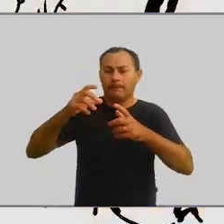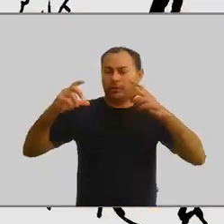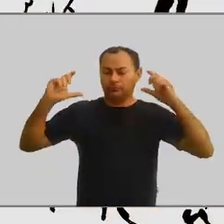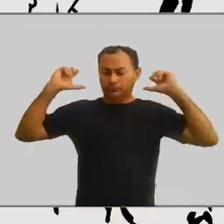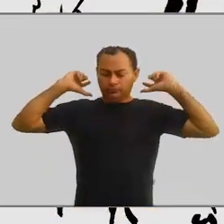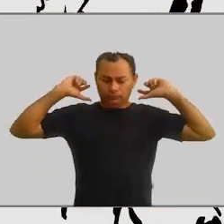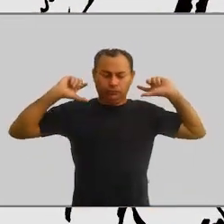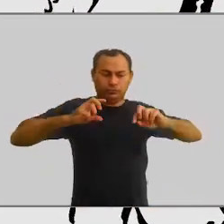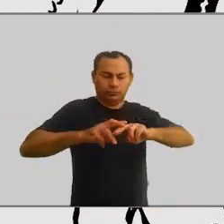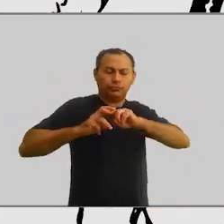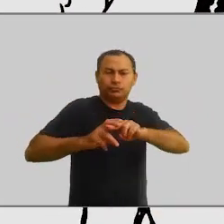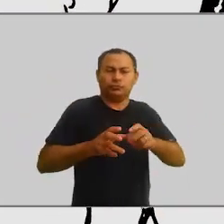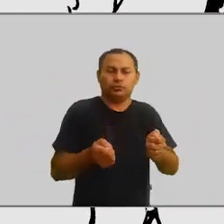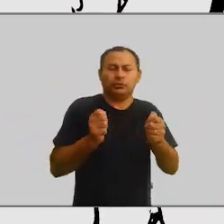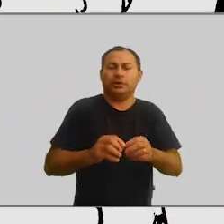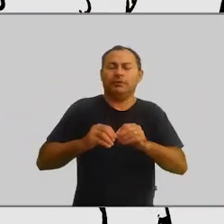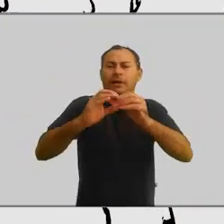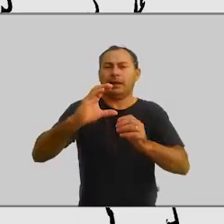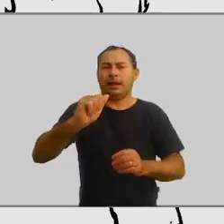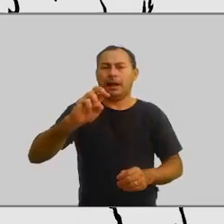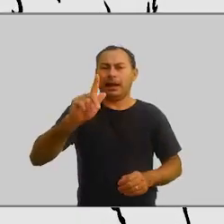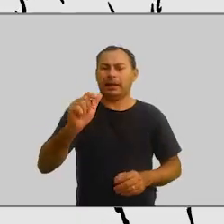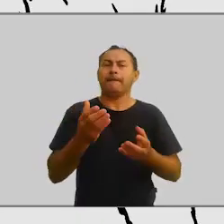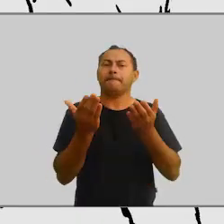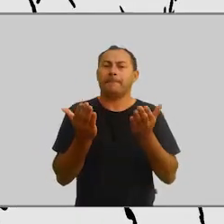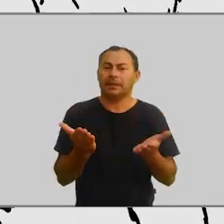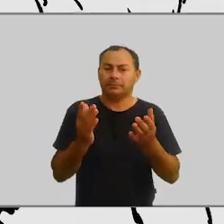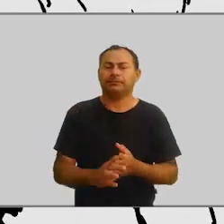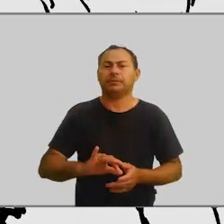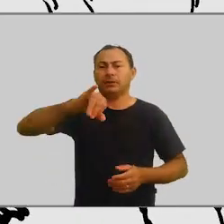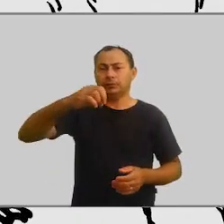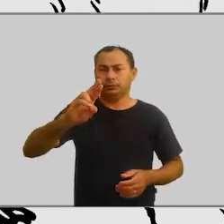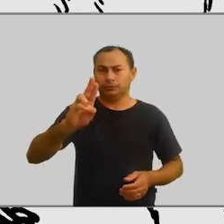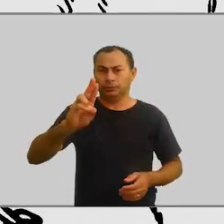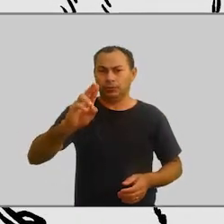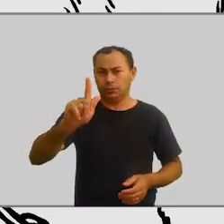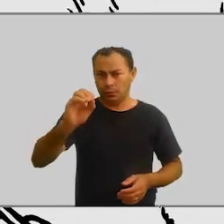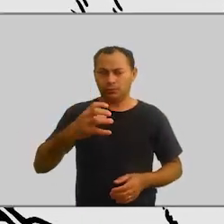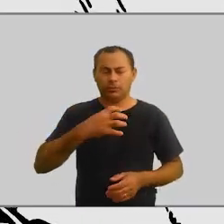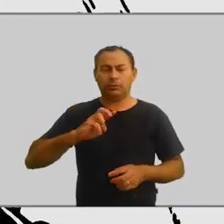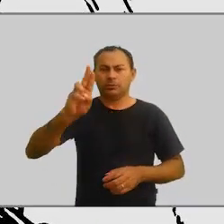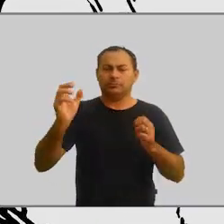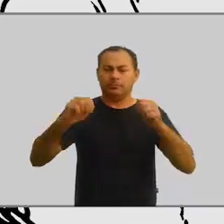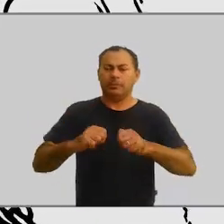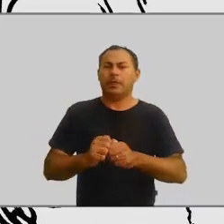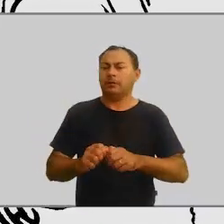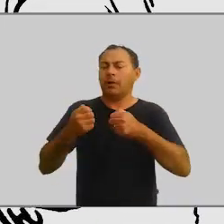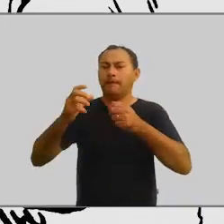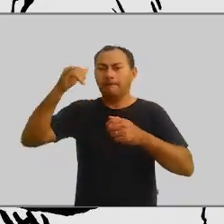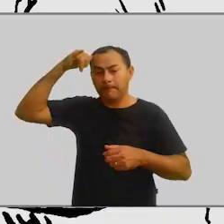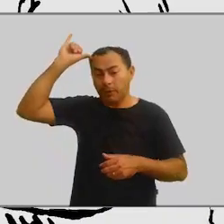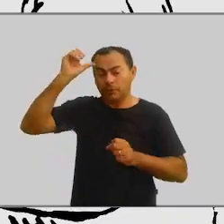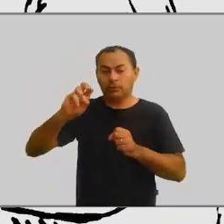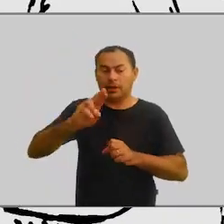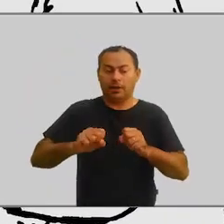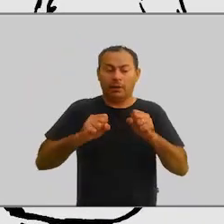boi ou no carro de bois para transportar cargas pesadas. O jugo era usado de forma a possibilitar ao boi usar